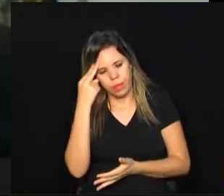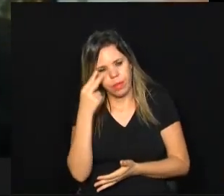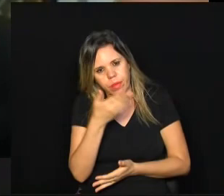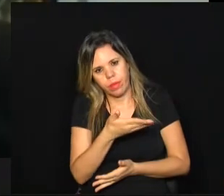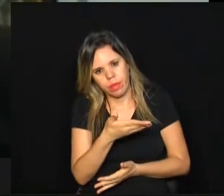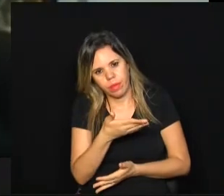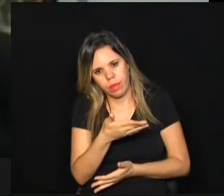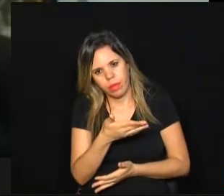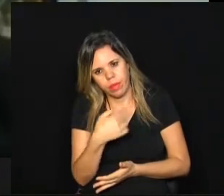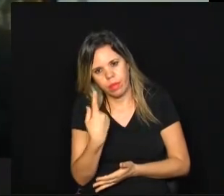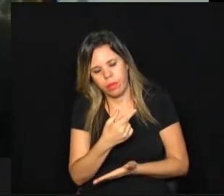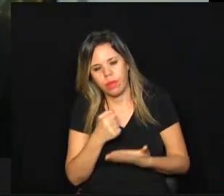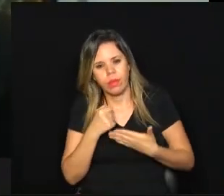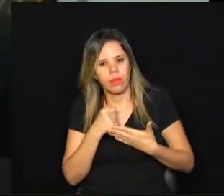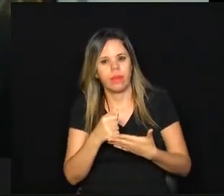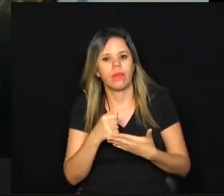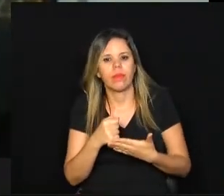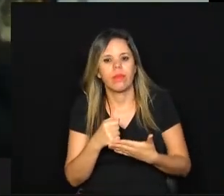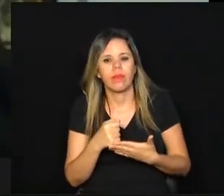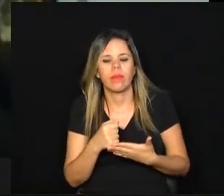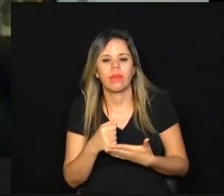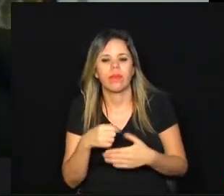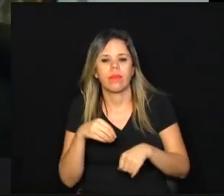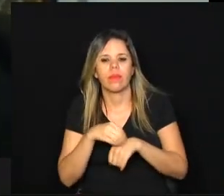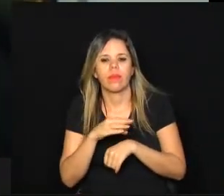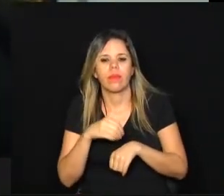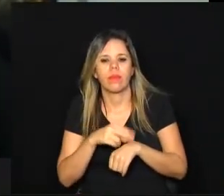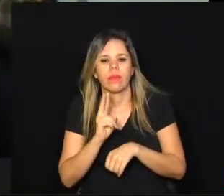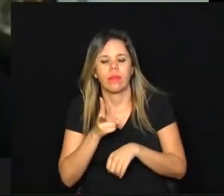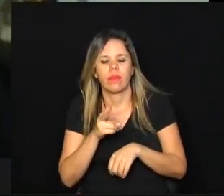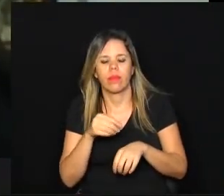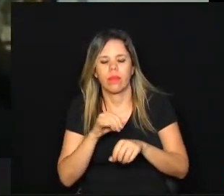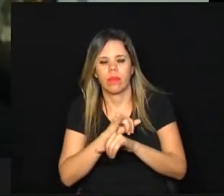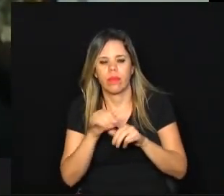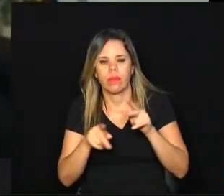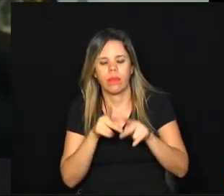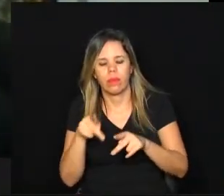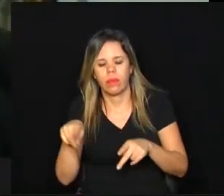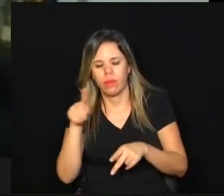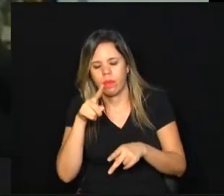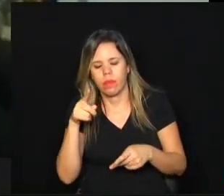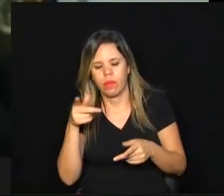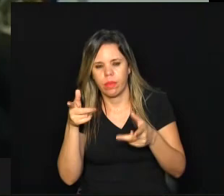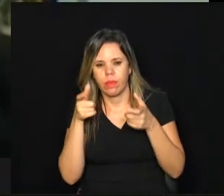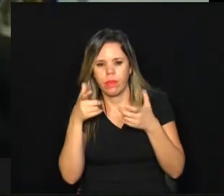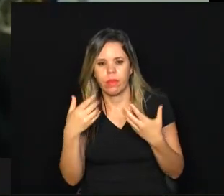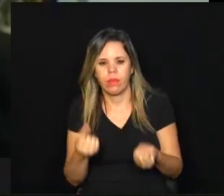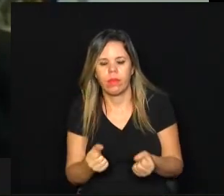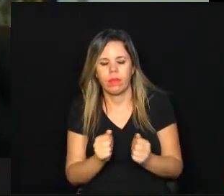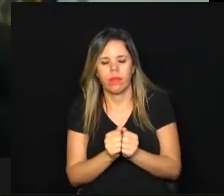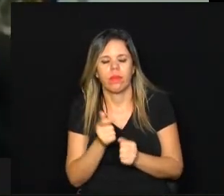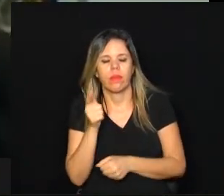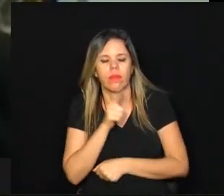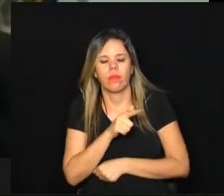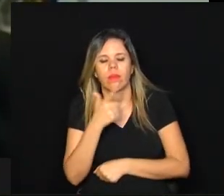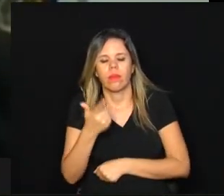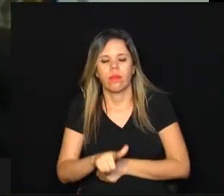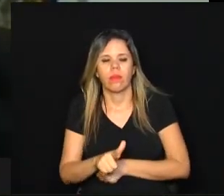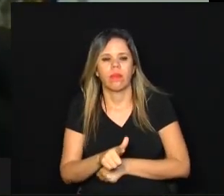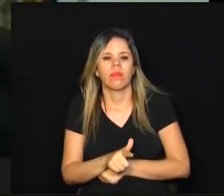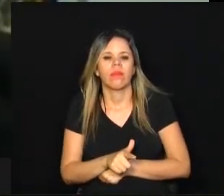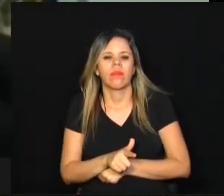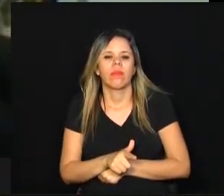Certo. Para nos ajudar a trazer a sensibilização para as pessoas para que junto a gente consiga, mais uma